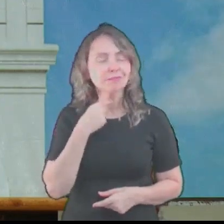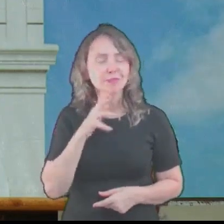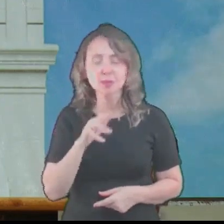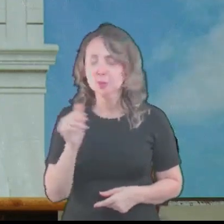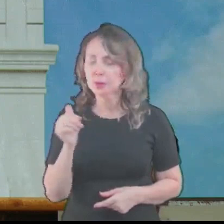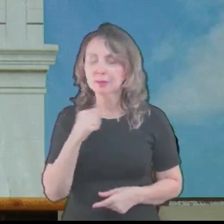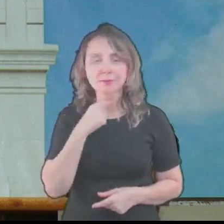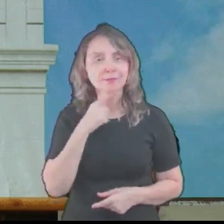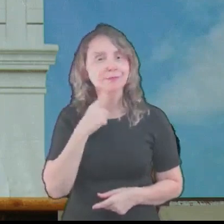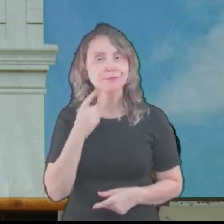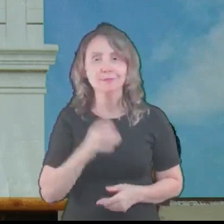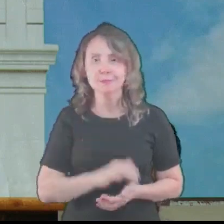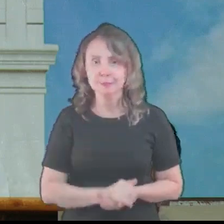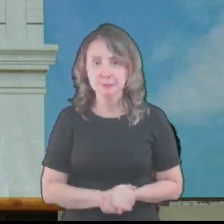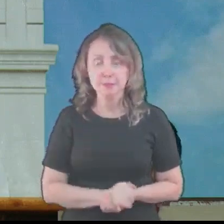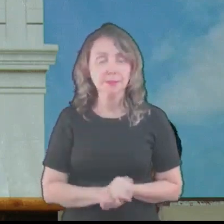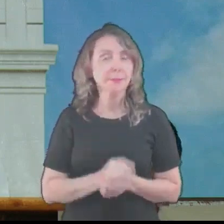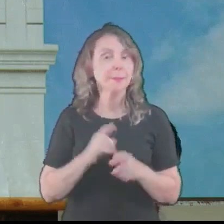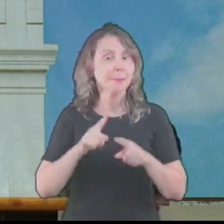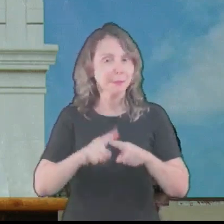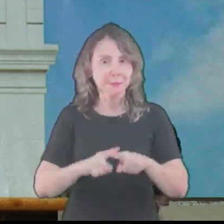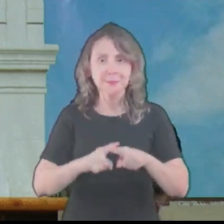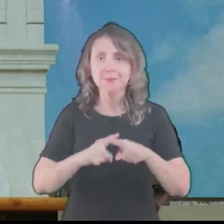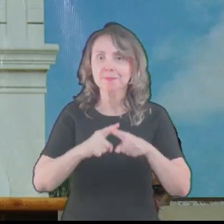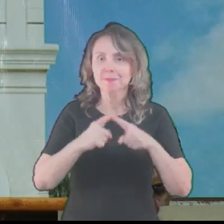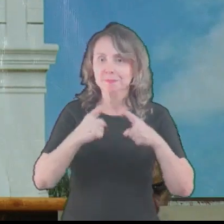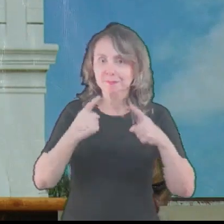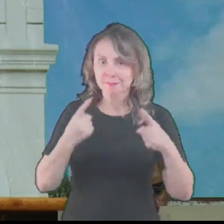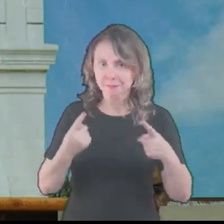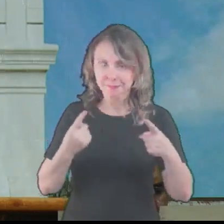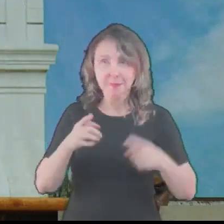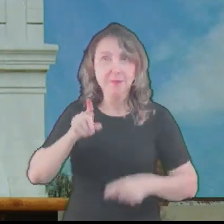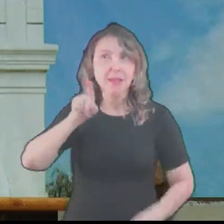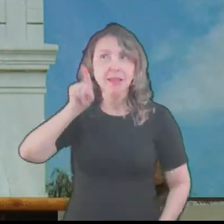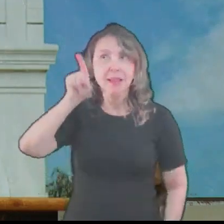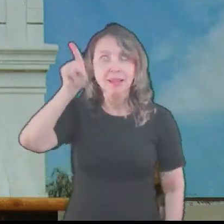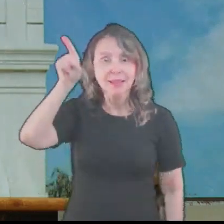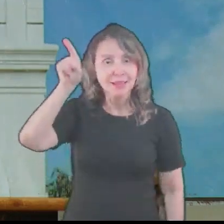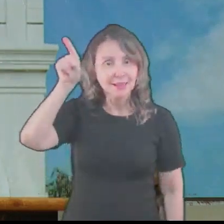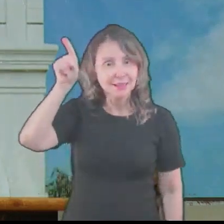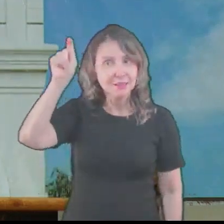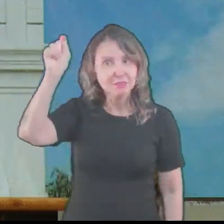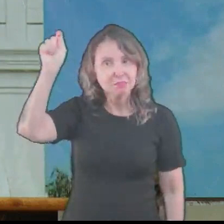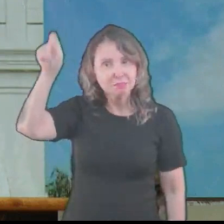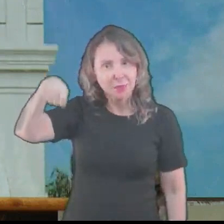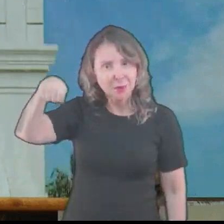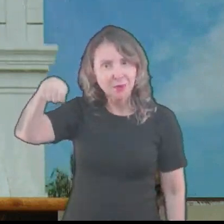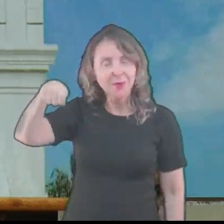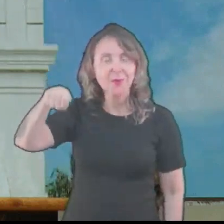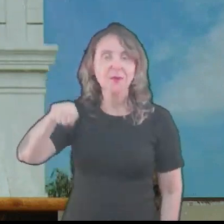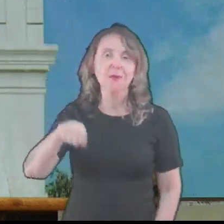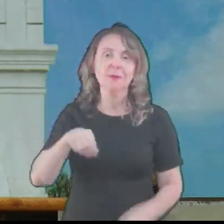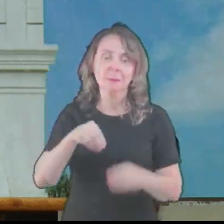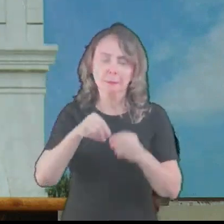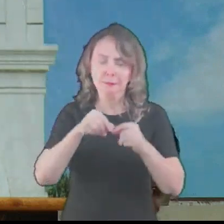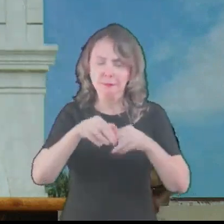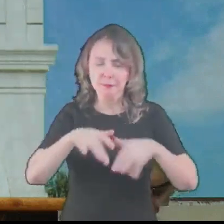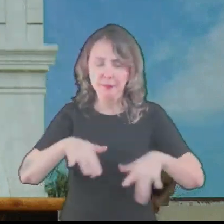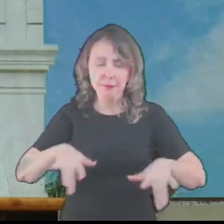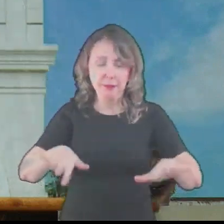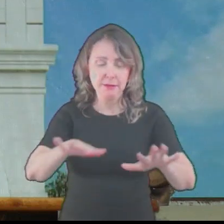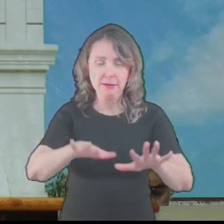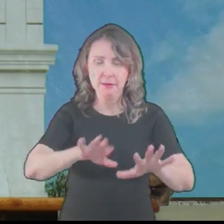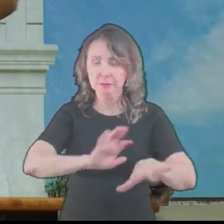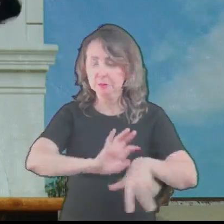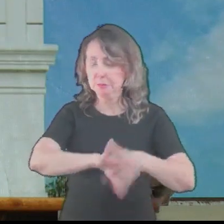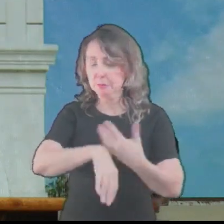nunca. Mas aquele que faz com que as herdades assoladas se